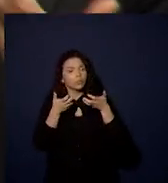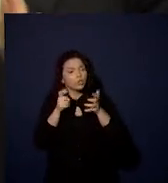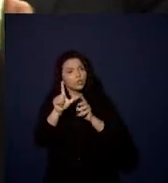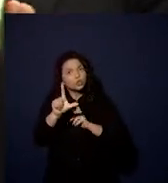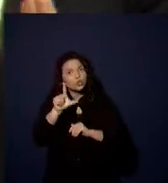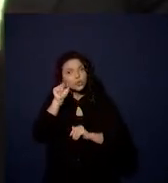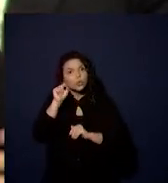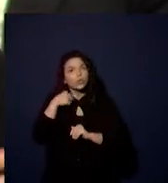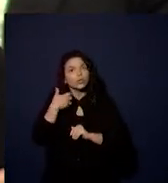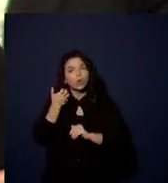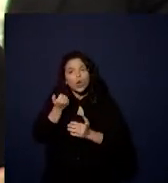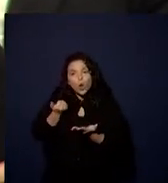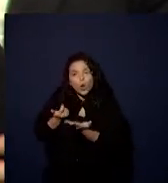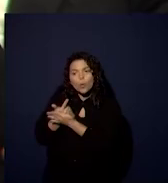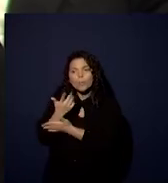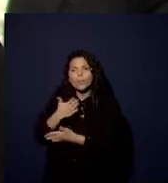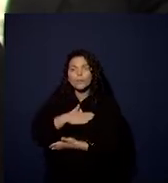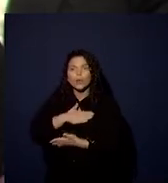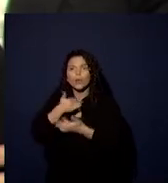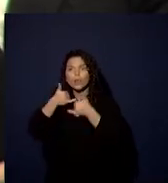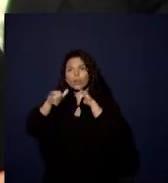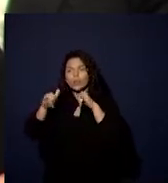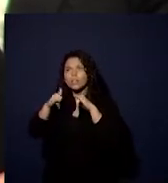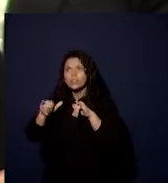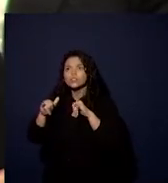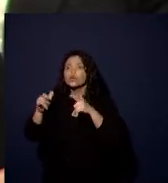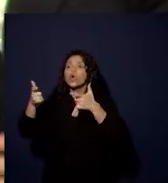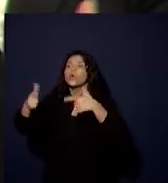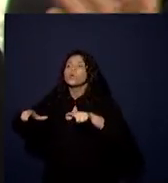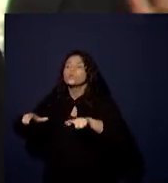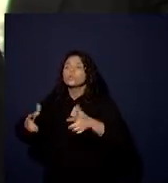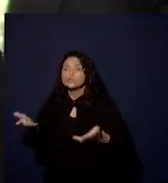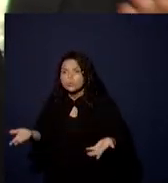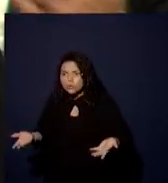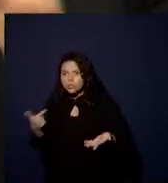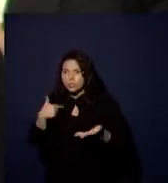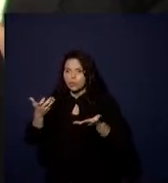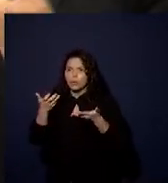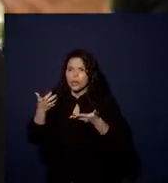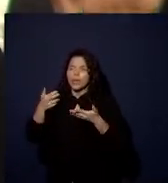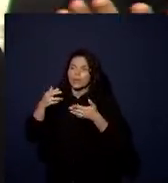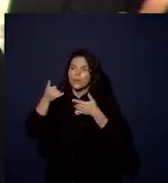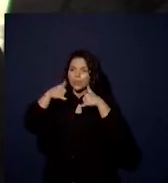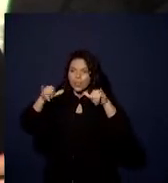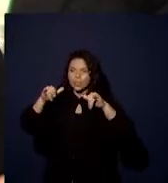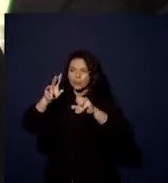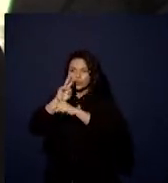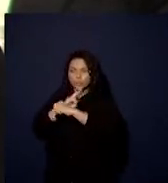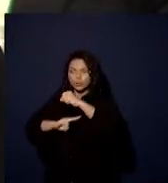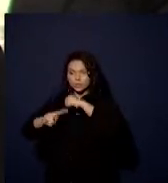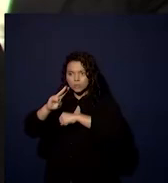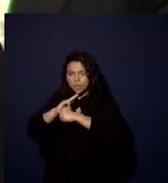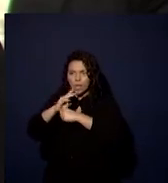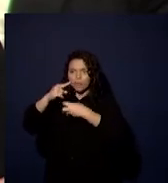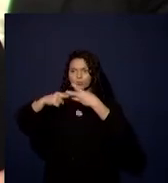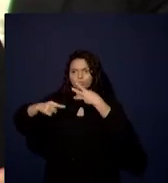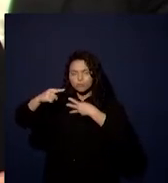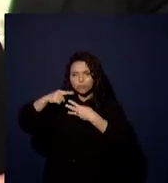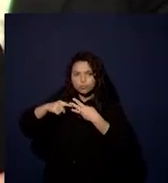onde Quer comprar sua energia e de que fonte ele quer comprar né se ele quer comprar energia renováveis ele quer comprar outro tipo de energia